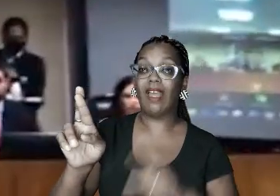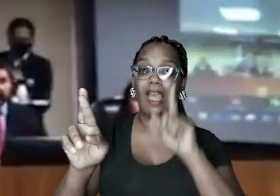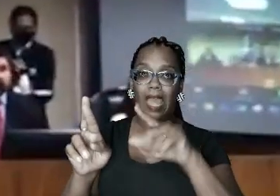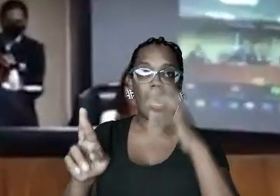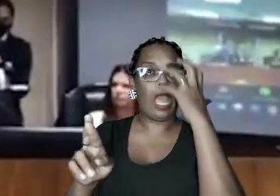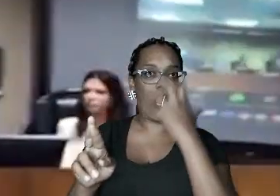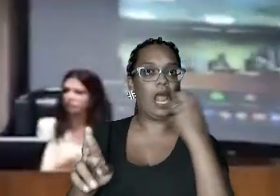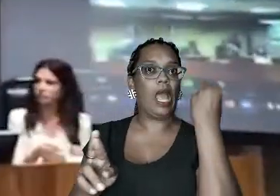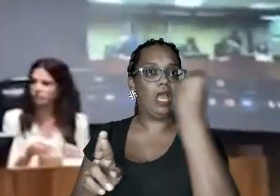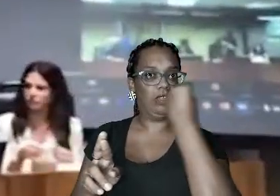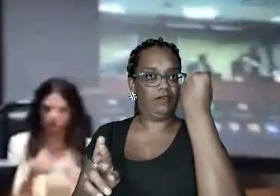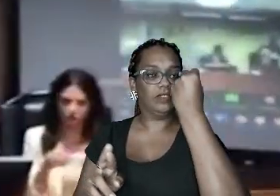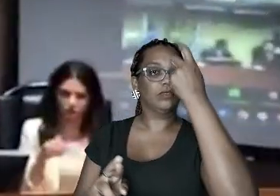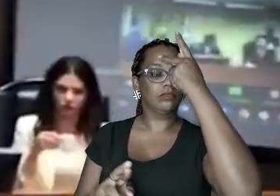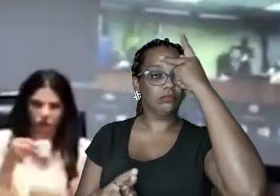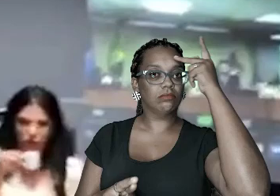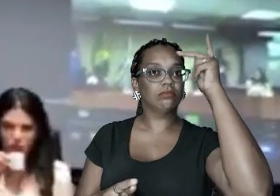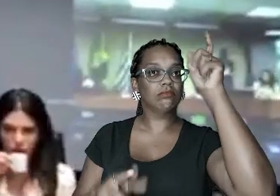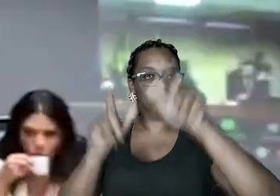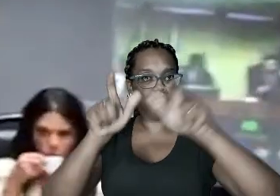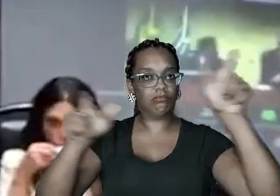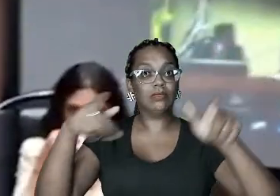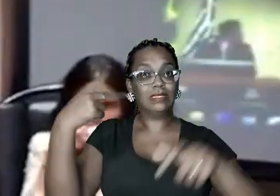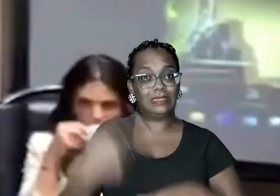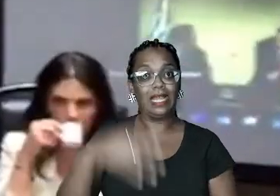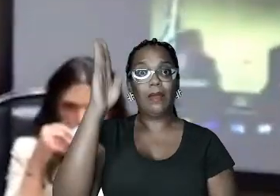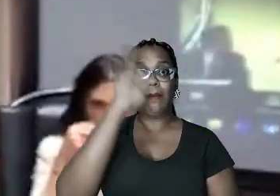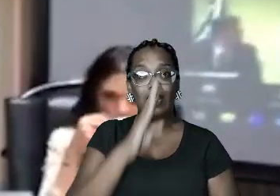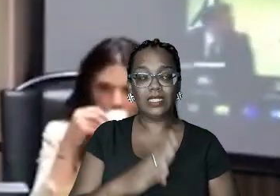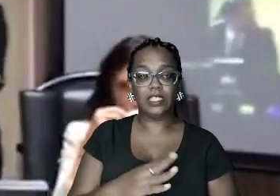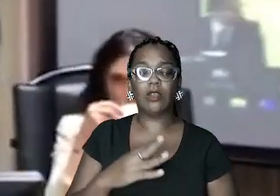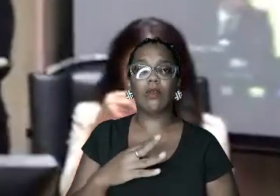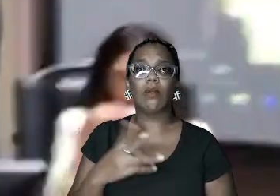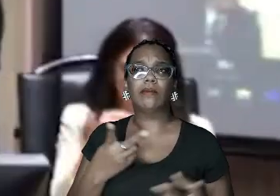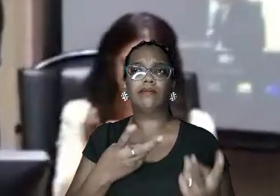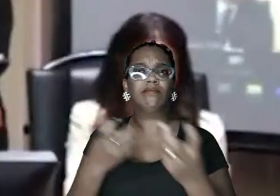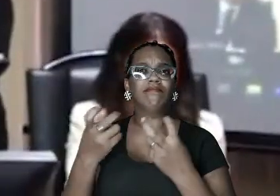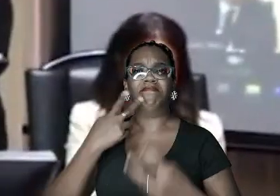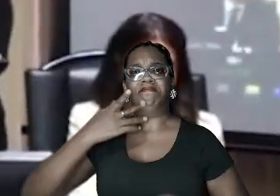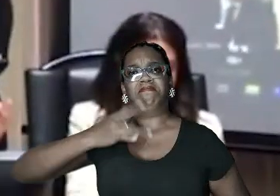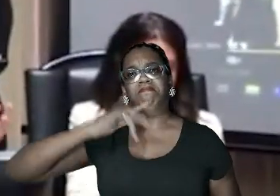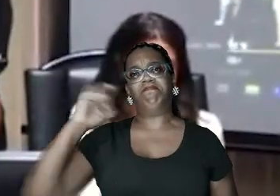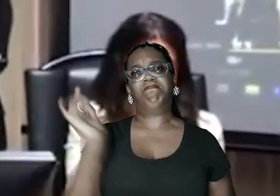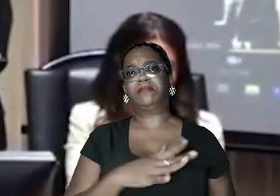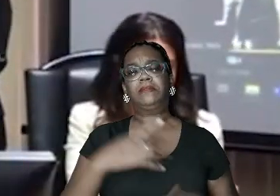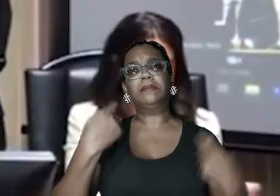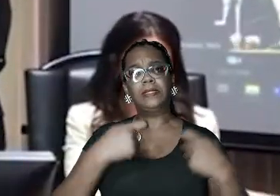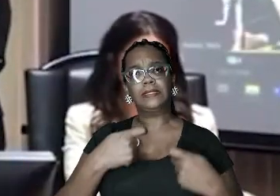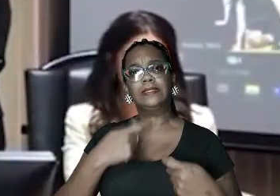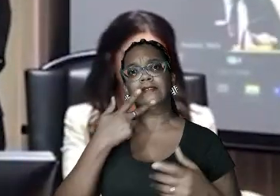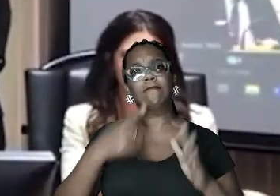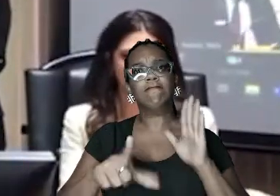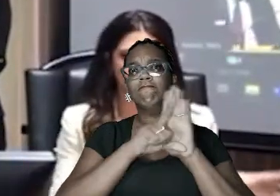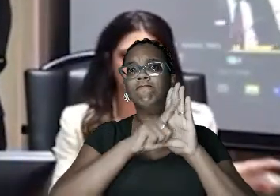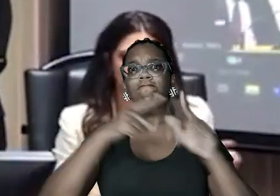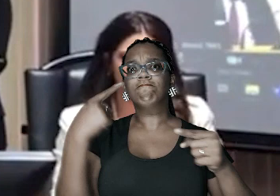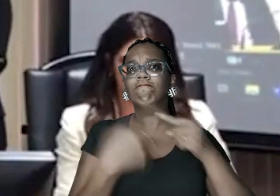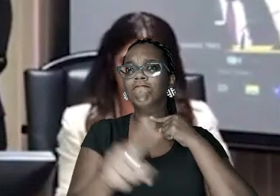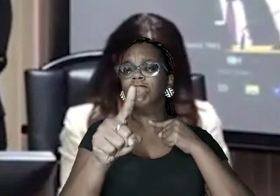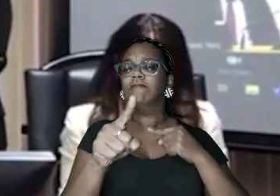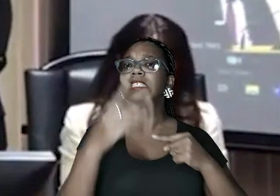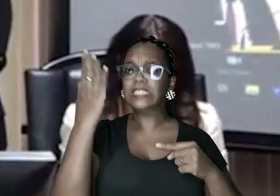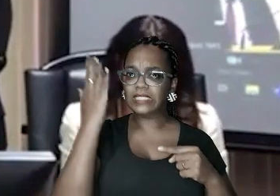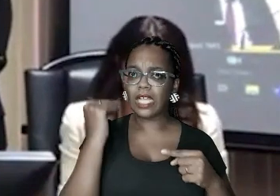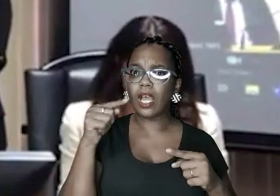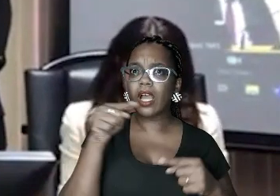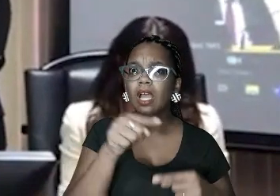ilícito gravíssimo para jurisições como a brasileira enxergam que ele é tão reprovável e merece